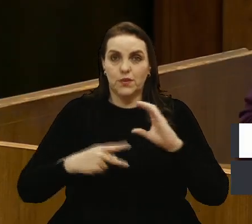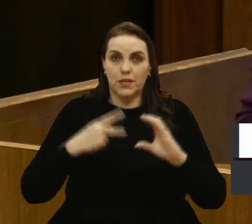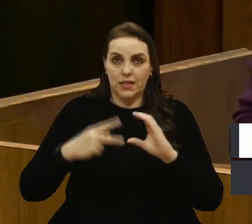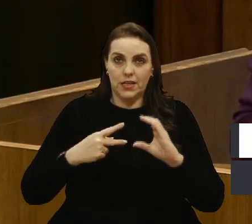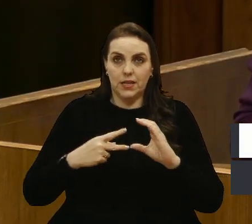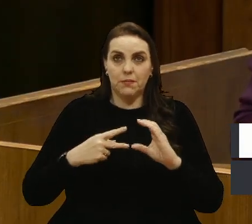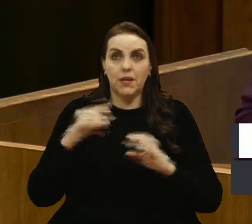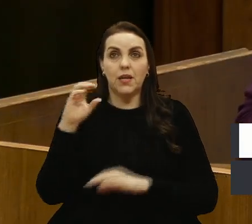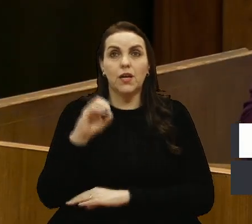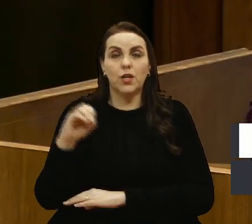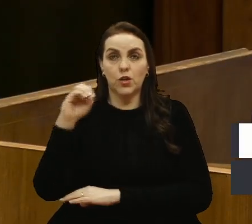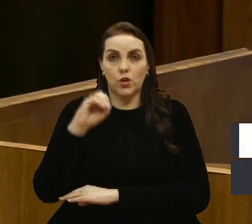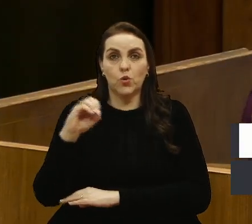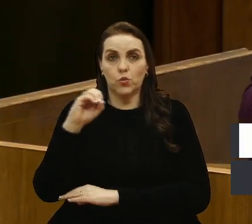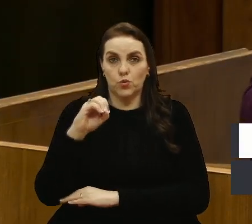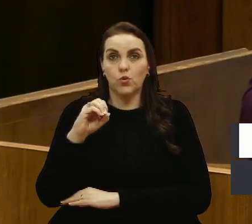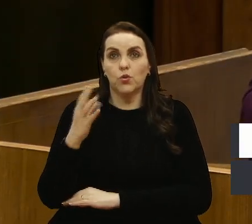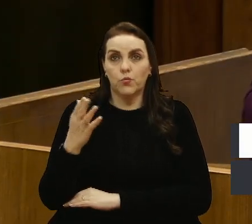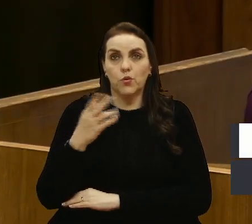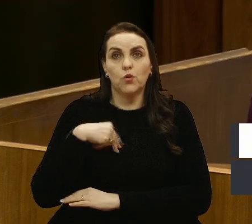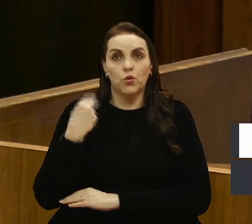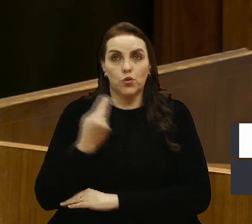em outubro a gente